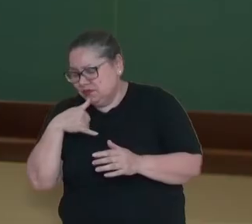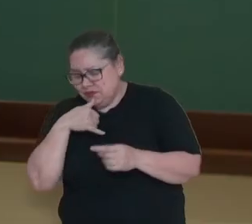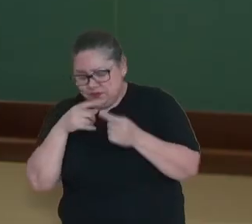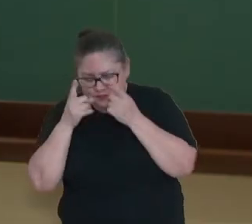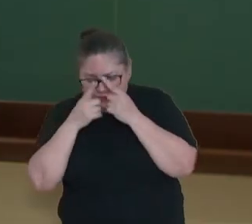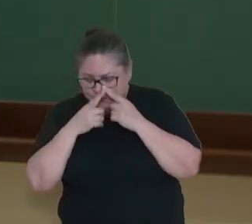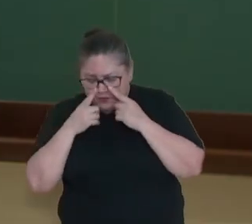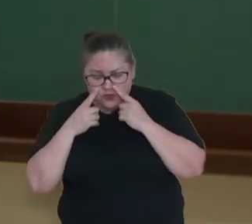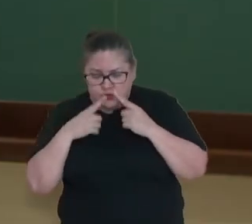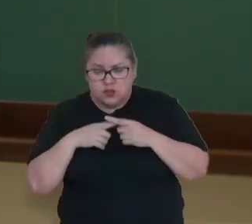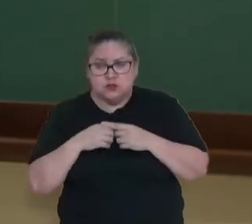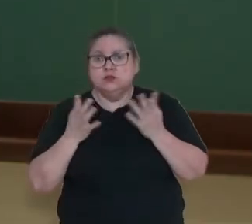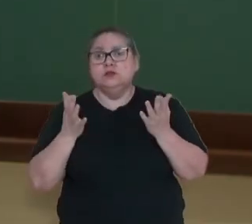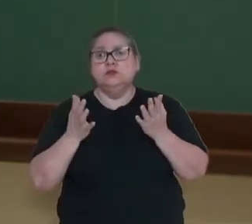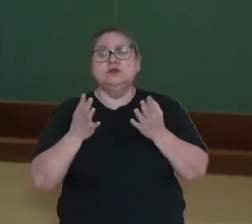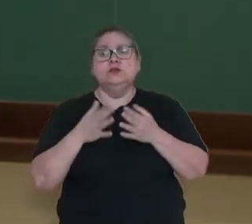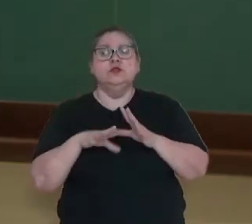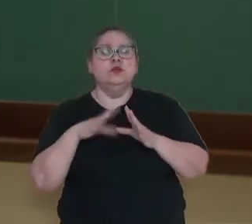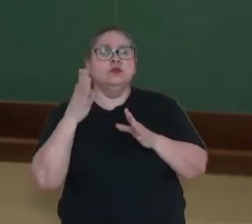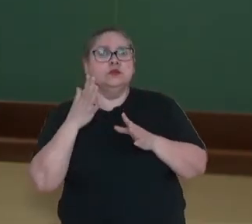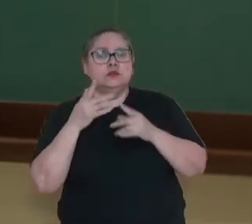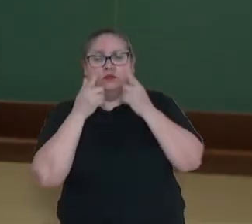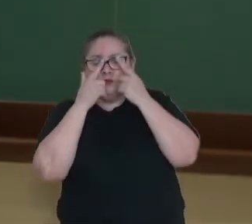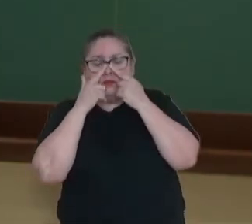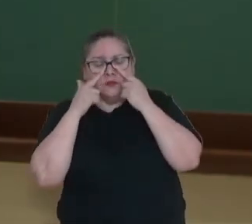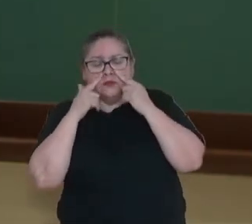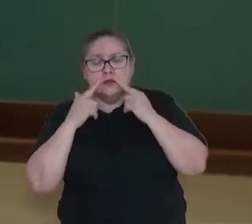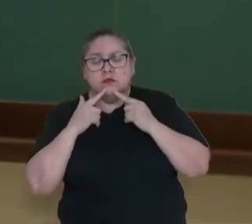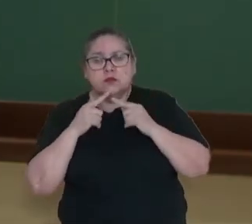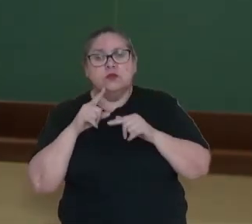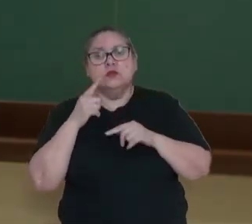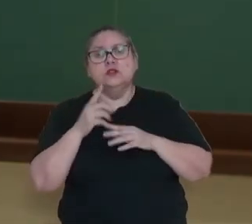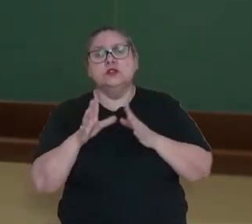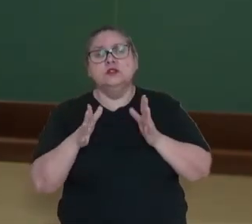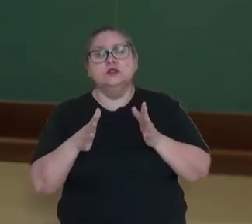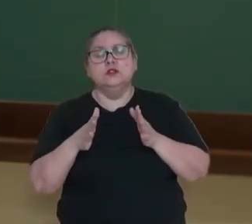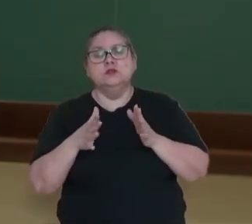está chorando, né? Quando você está chorando, você